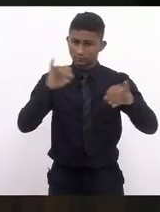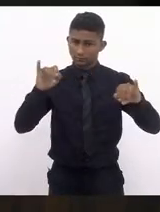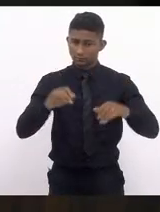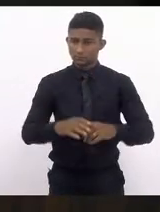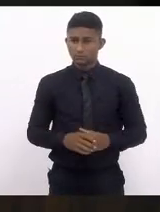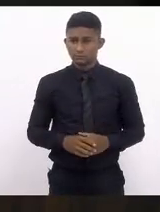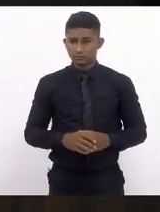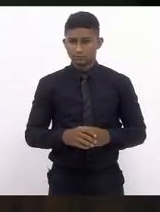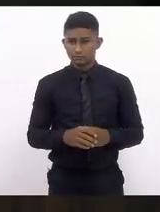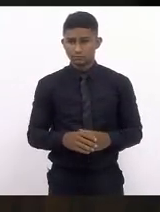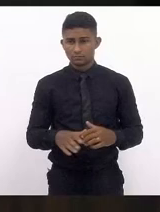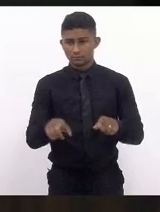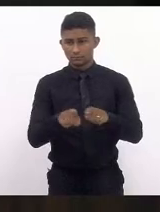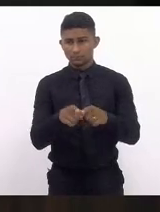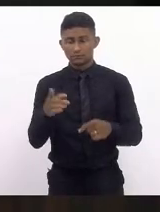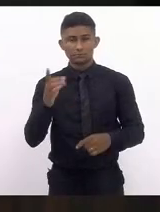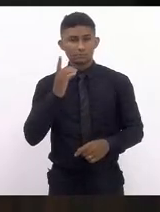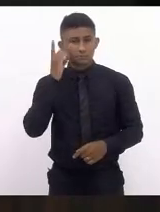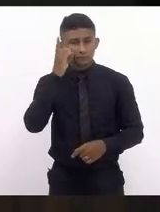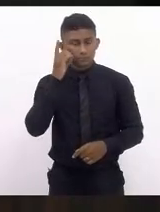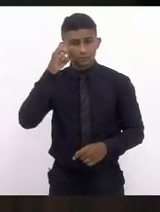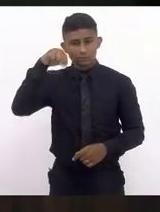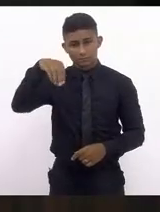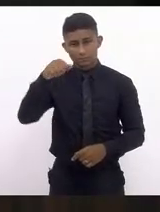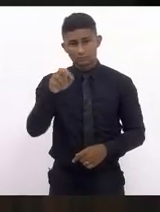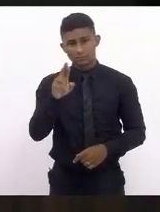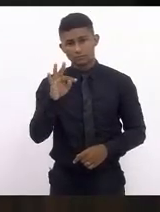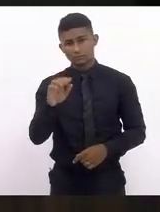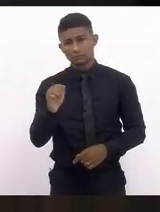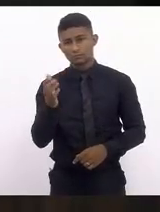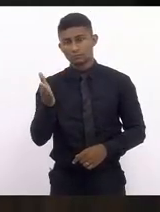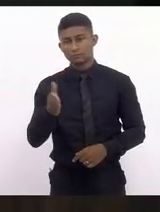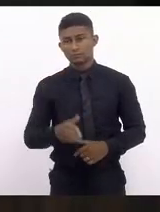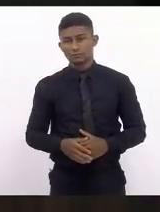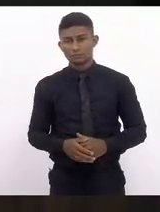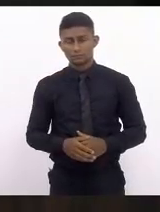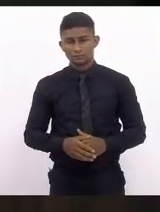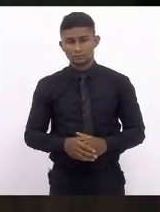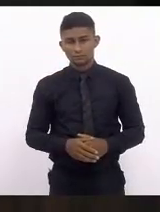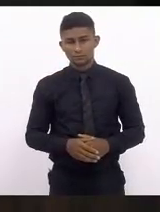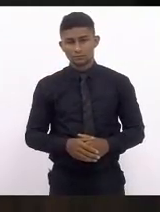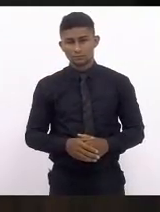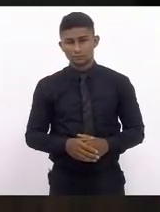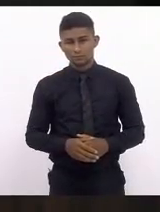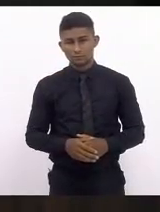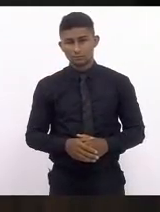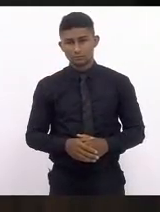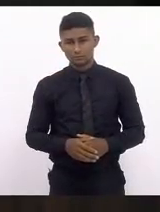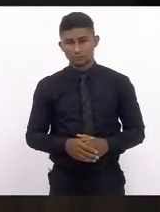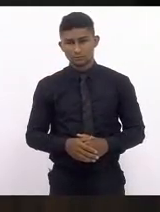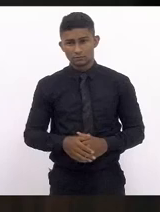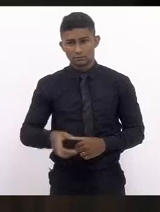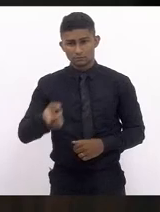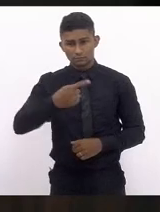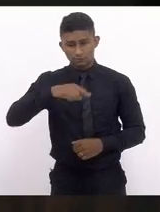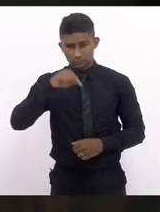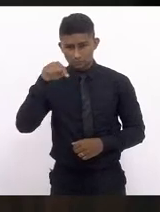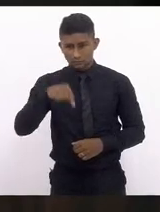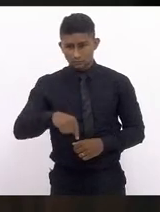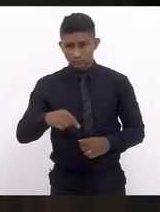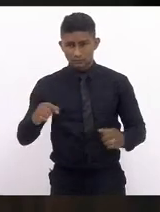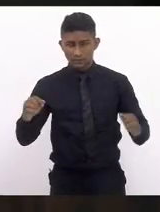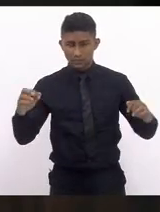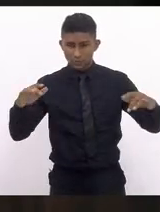E aí também especial Deputado amarra e até nós descemos aqui para o plenário para